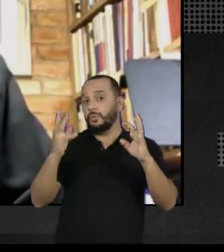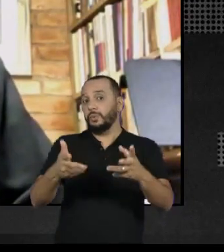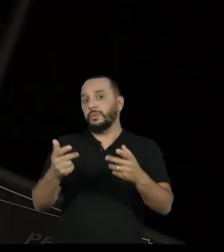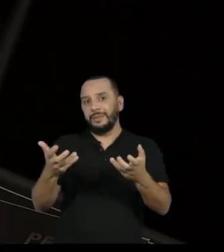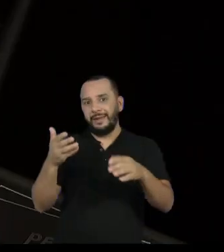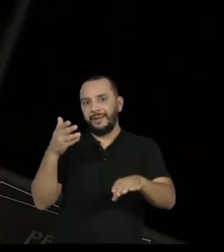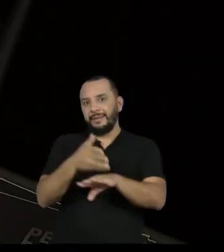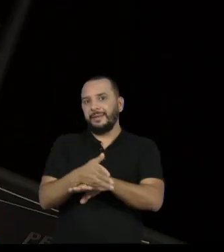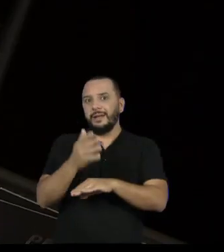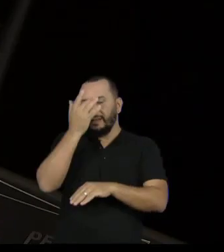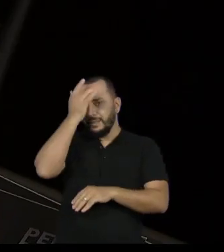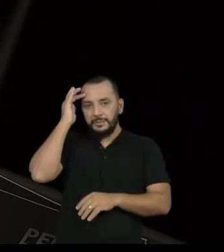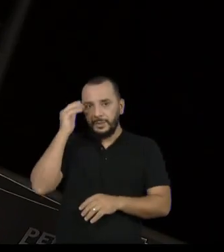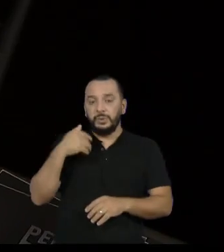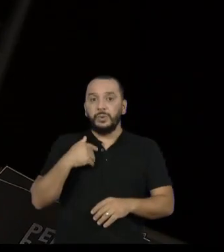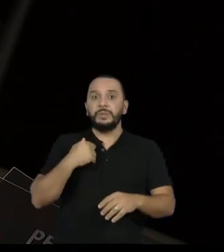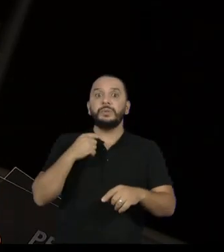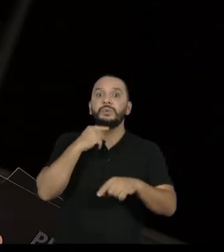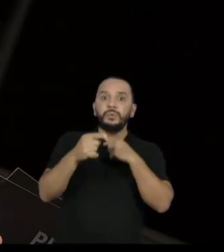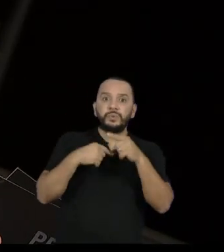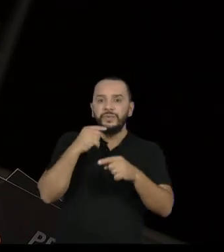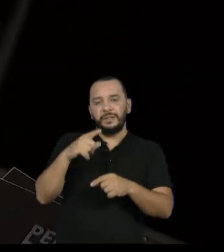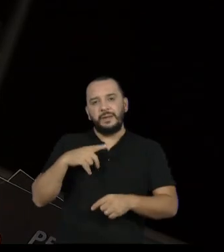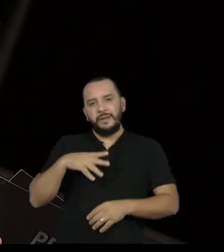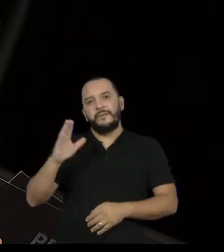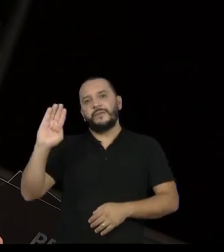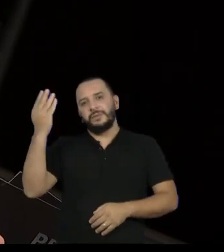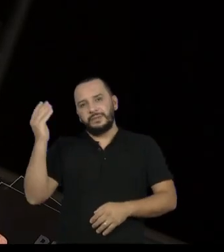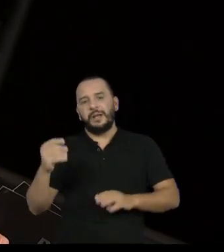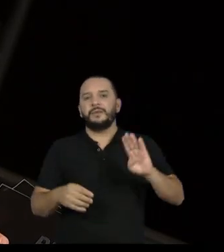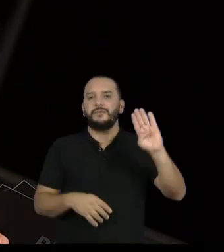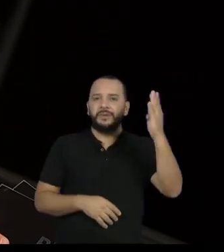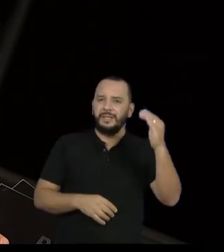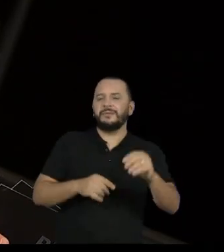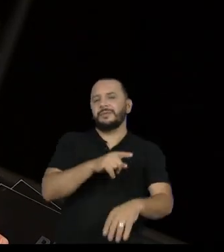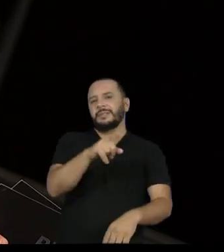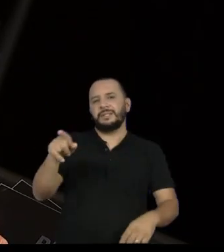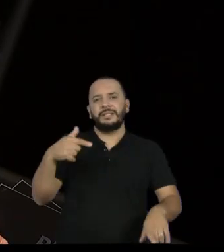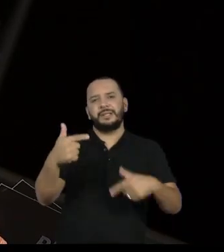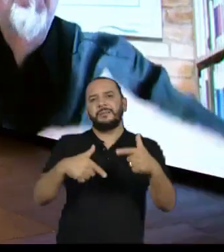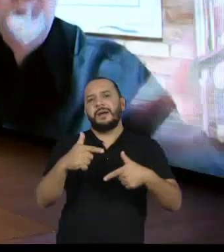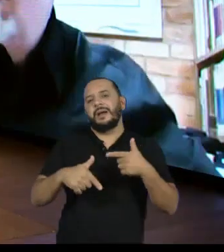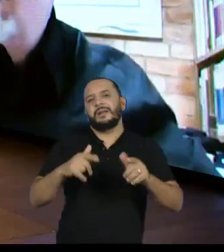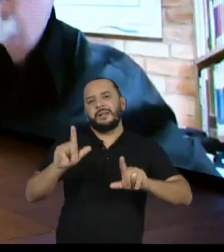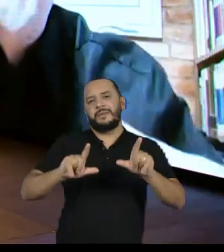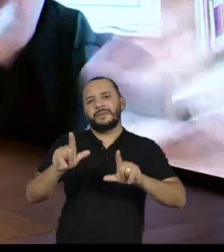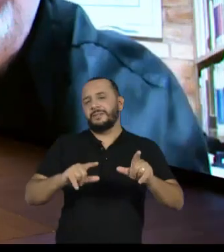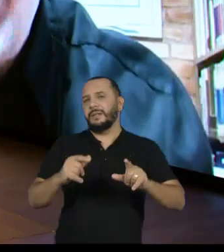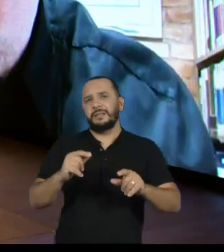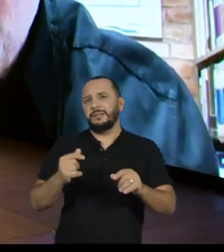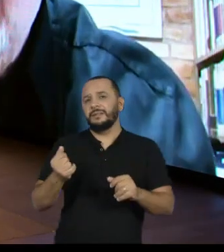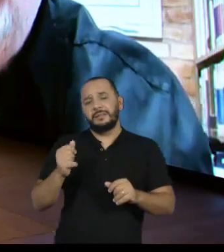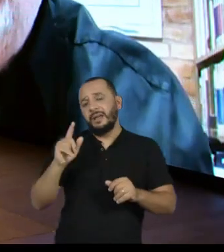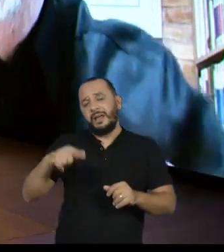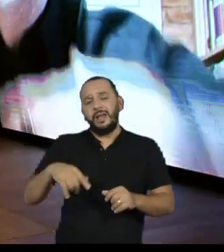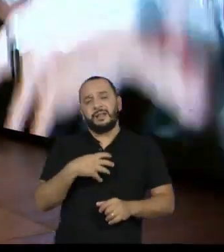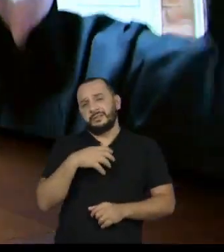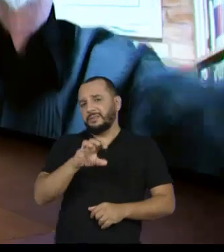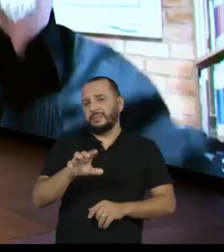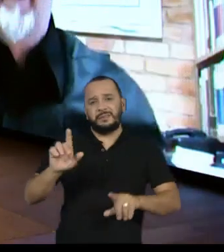me preocupar com os menorzinhos se tem tantas outras pessoas mais legais? Vou me preocupar com aquele cara que quer fazer maldade aqui? Porque é